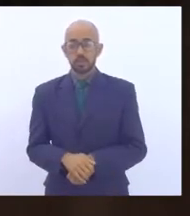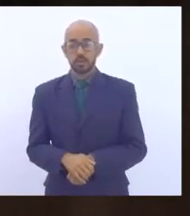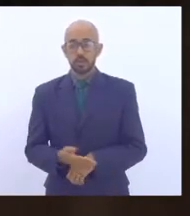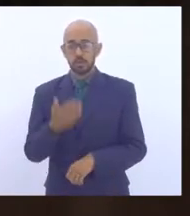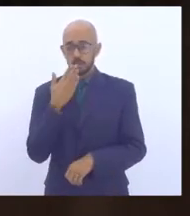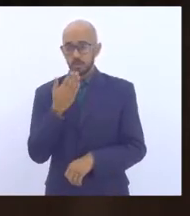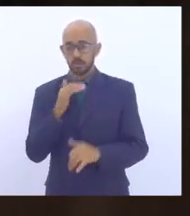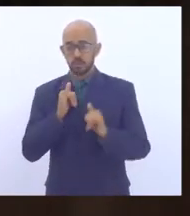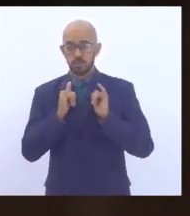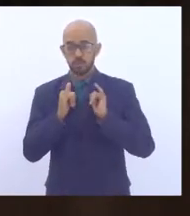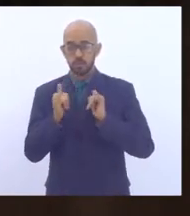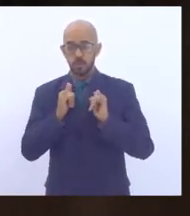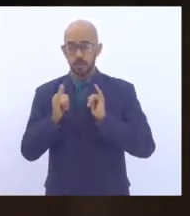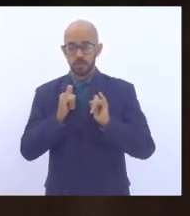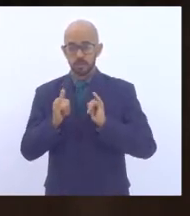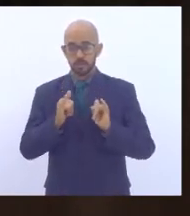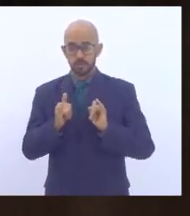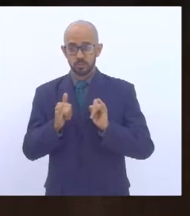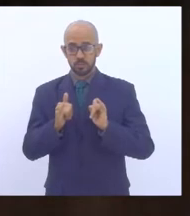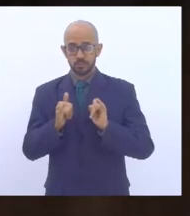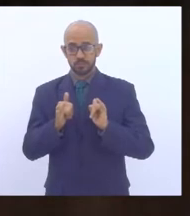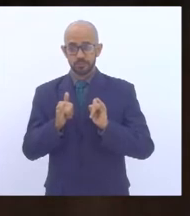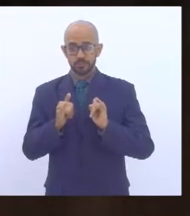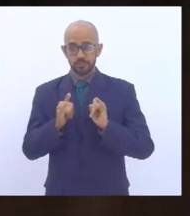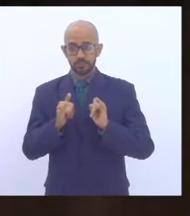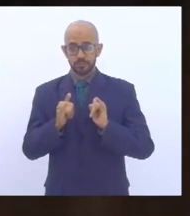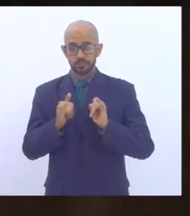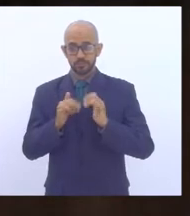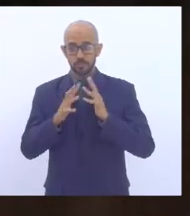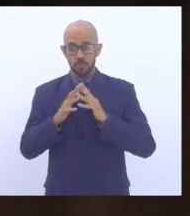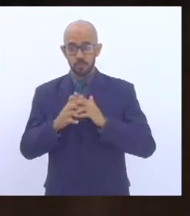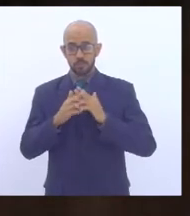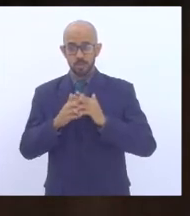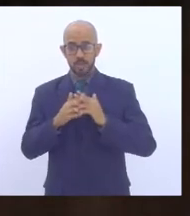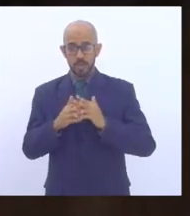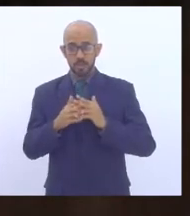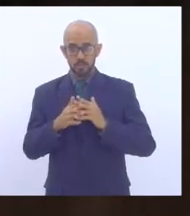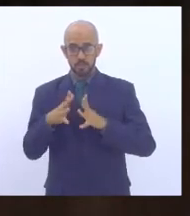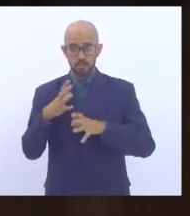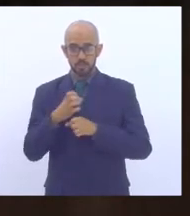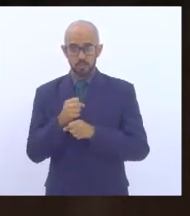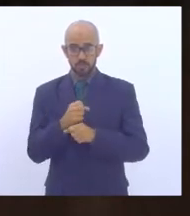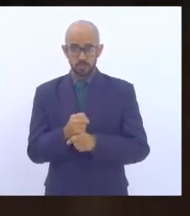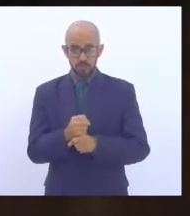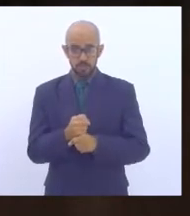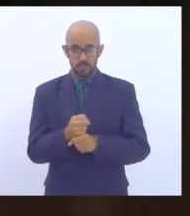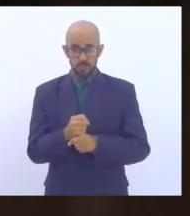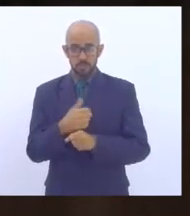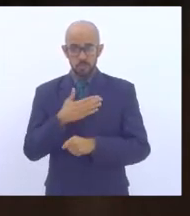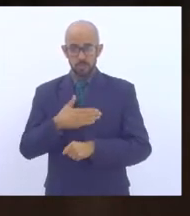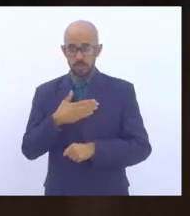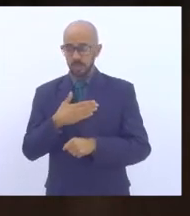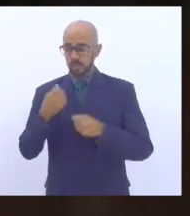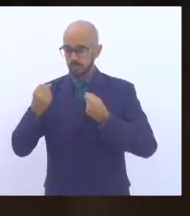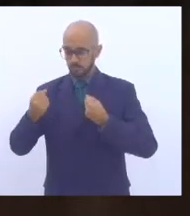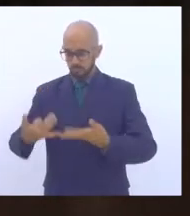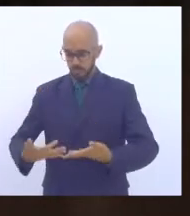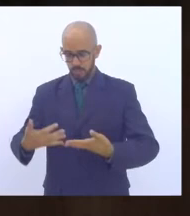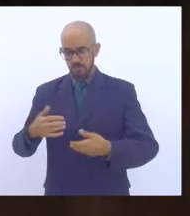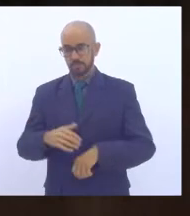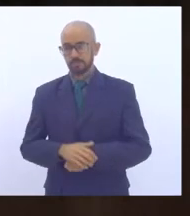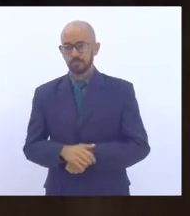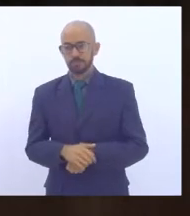pedido de informação que foi difícil apurar e eu queria só lhe explicar